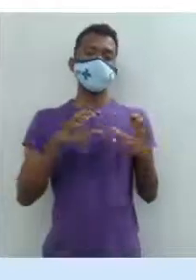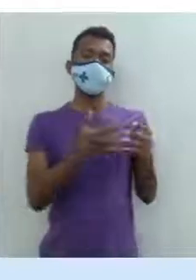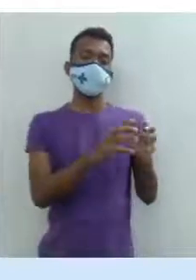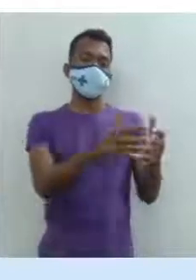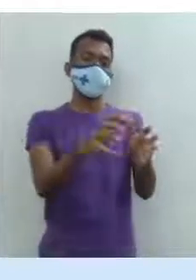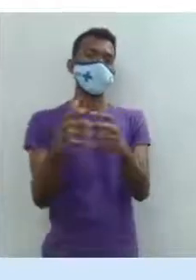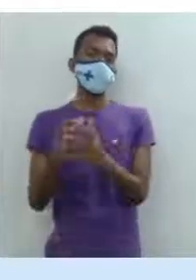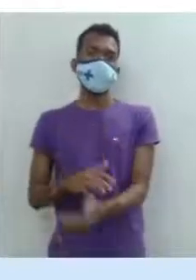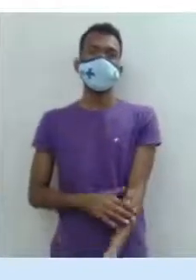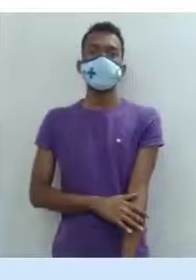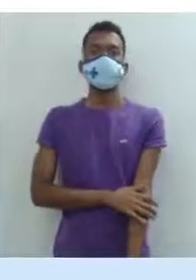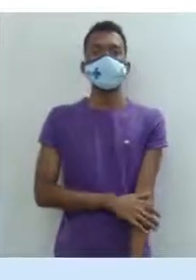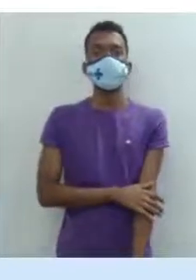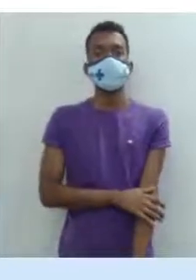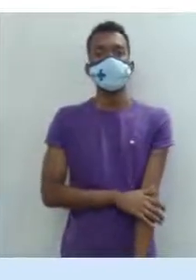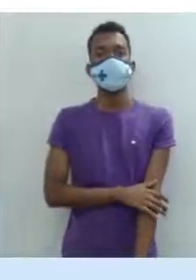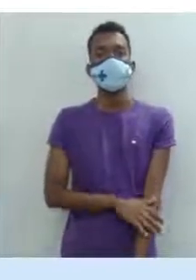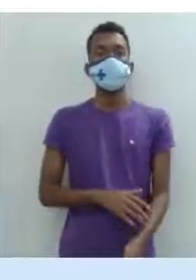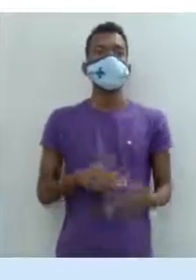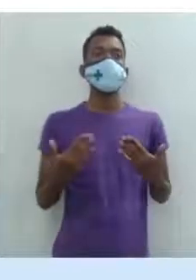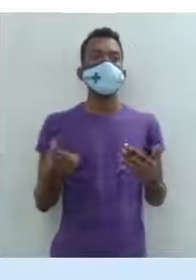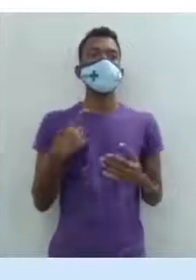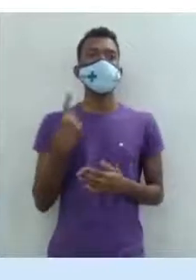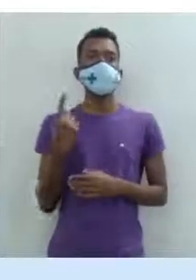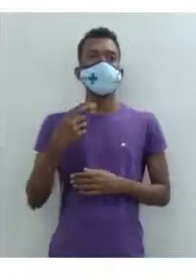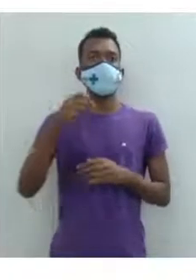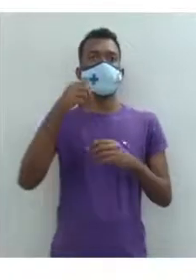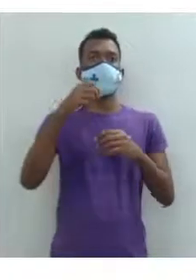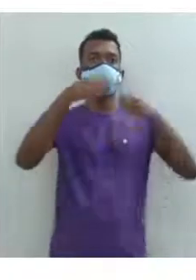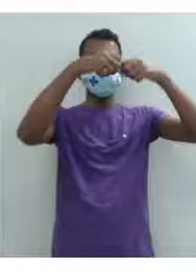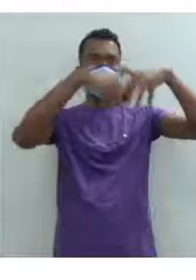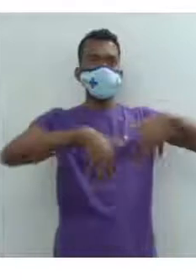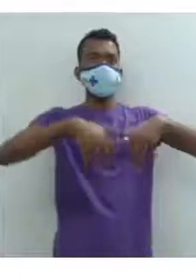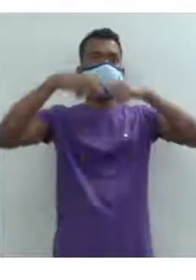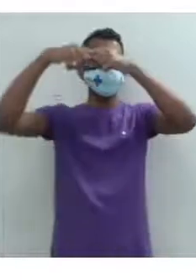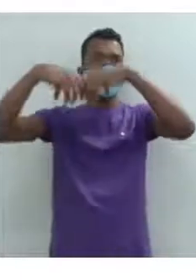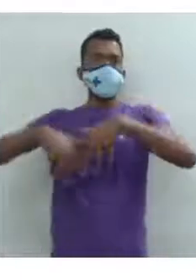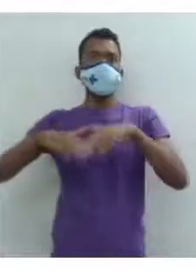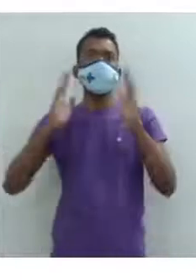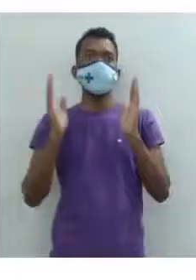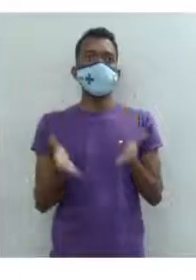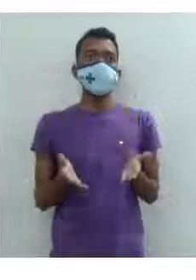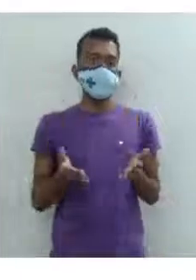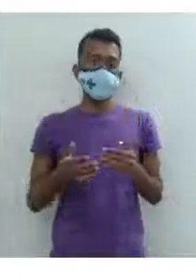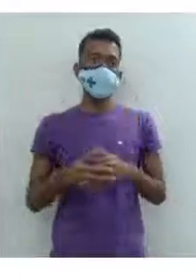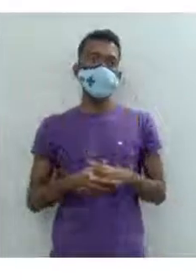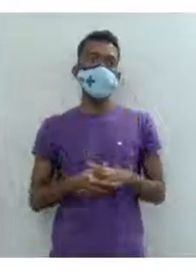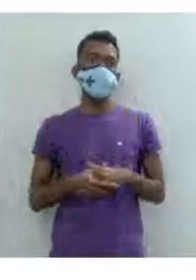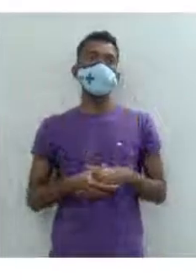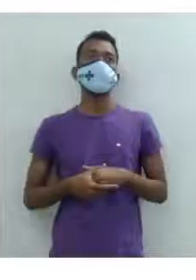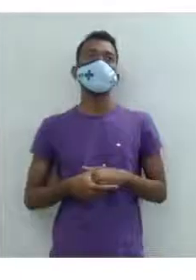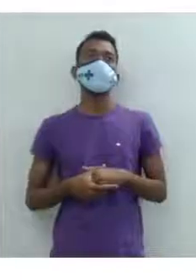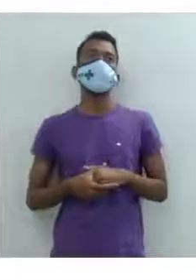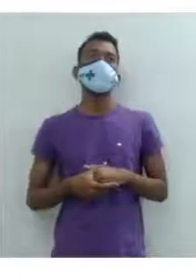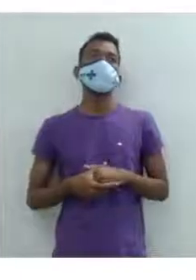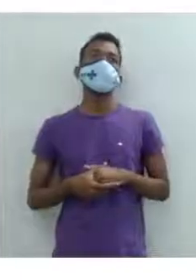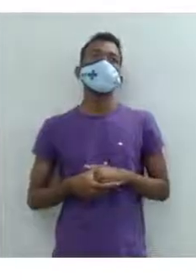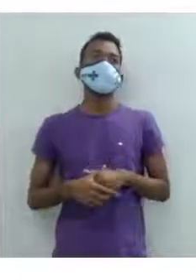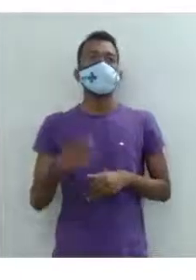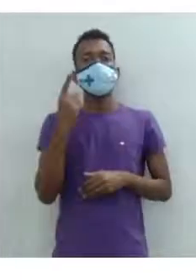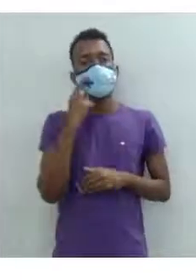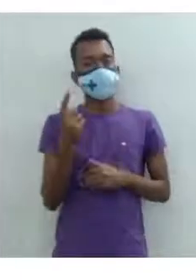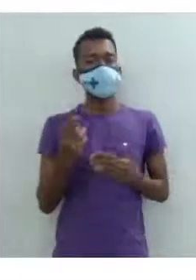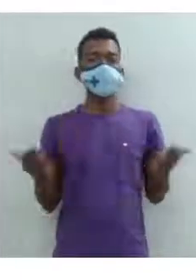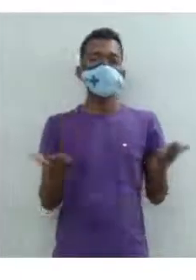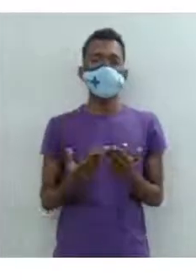né? Então, vejamos. Então, no Brasil, há dois troncos, né, linguísticos principais. Então, eu quero que você que está em casa, nesse